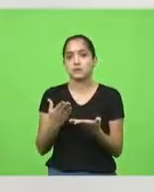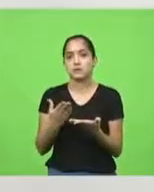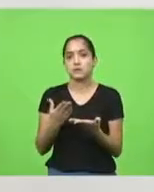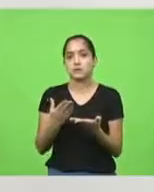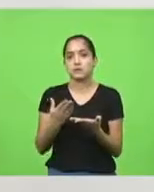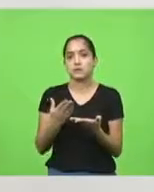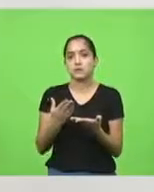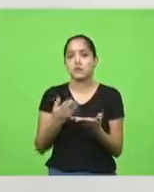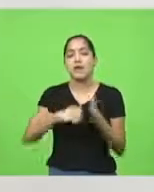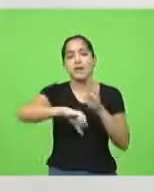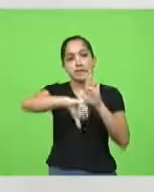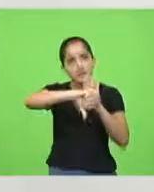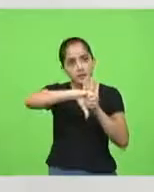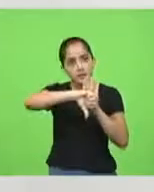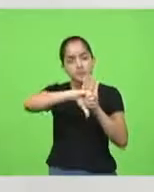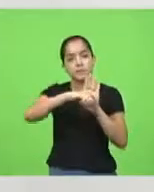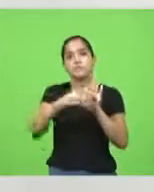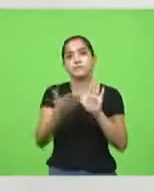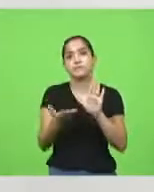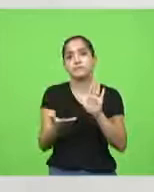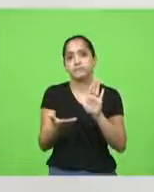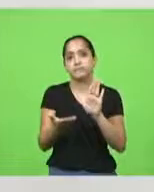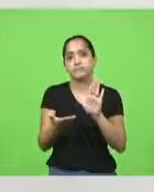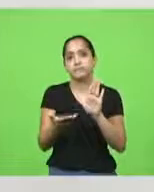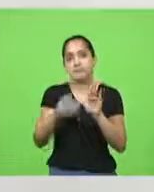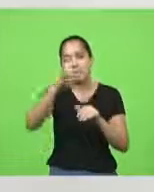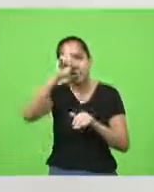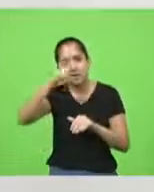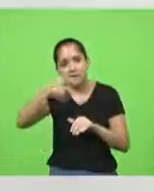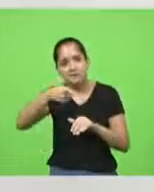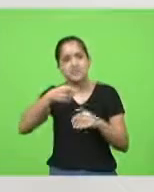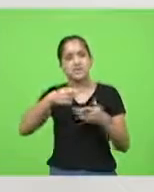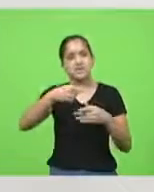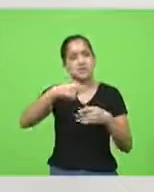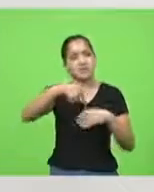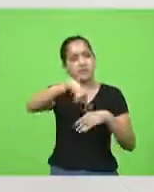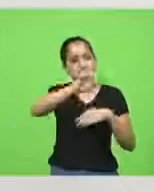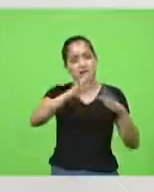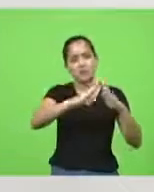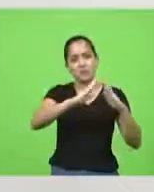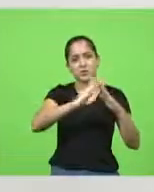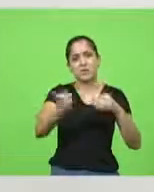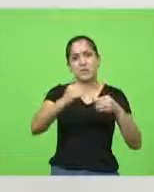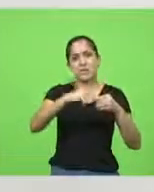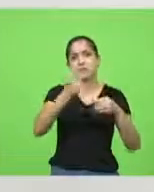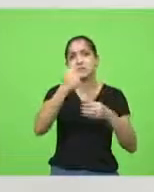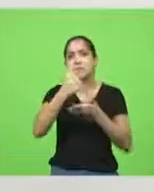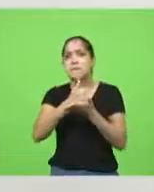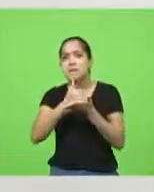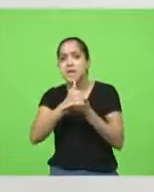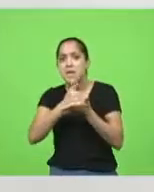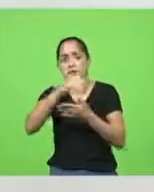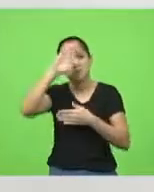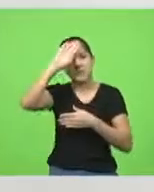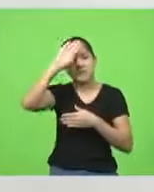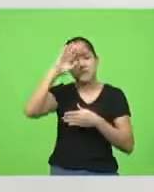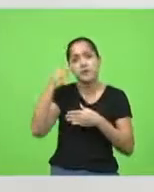É crime o que estão fazendo, mandando as pessoas embora com um remedinho para febre e dor,